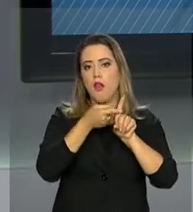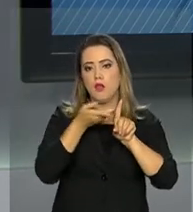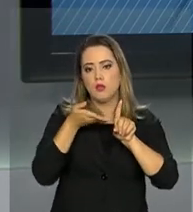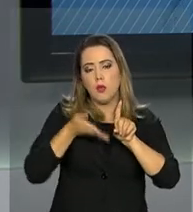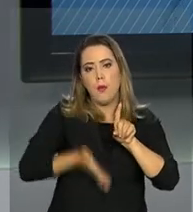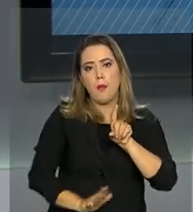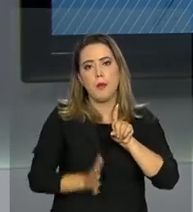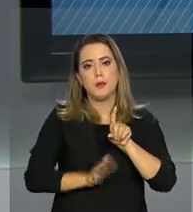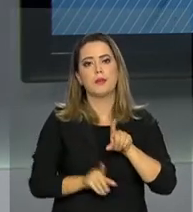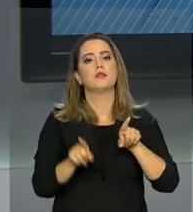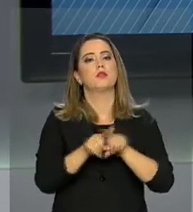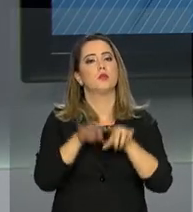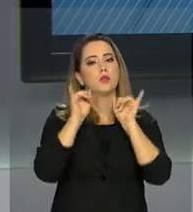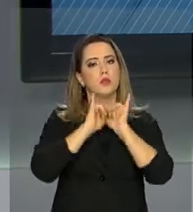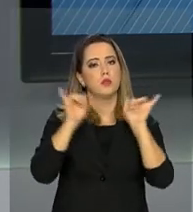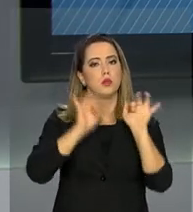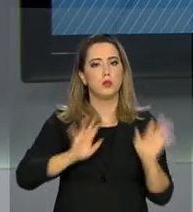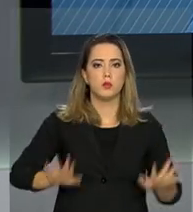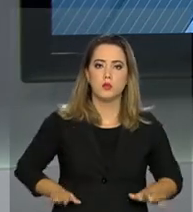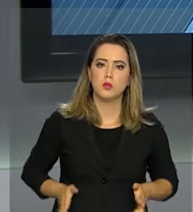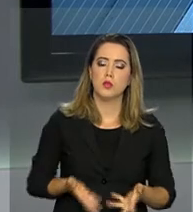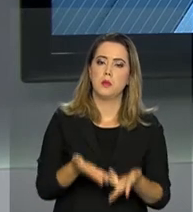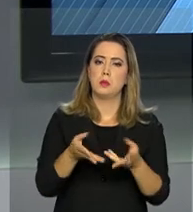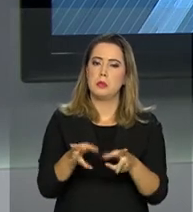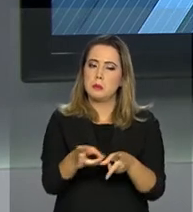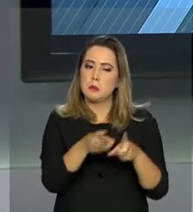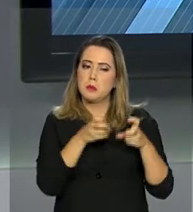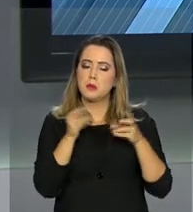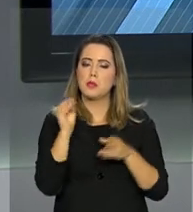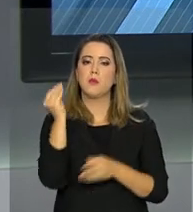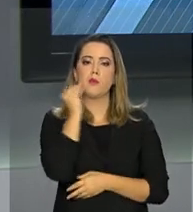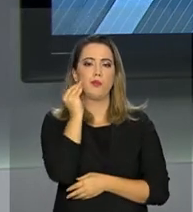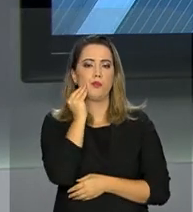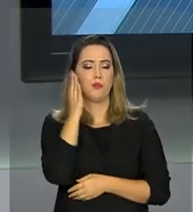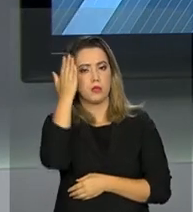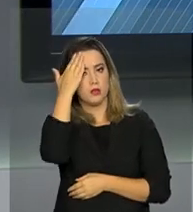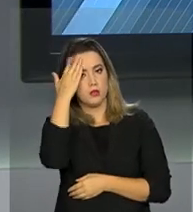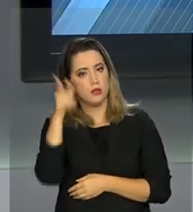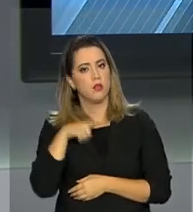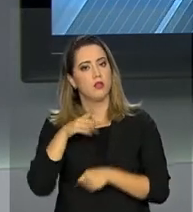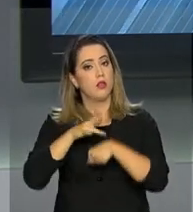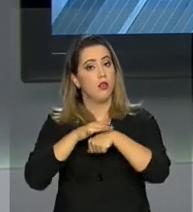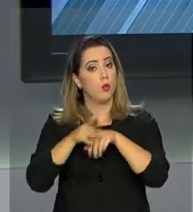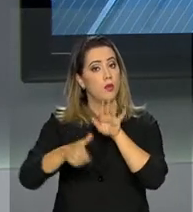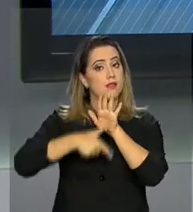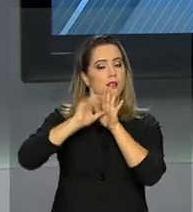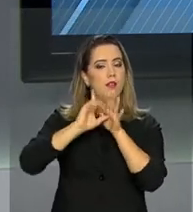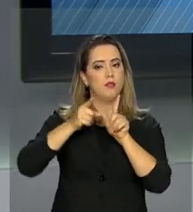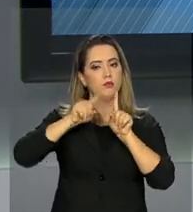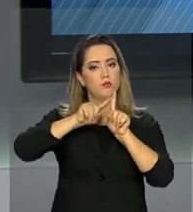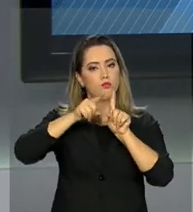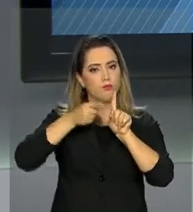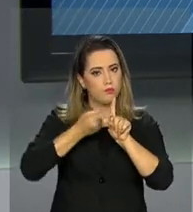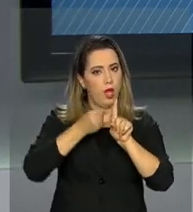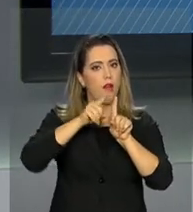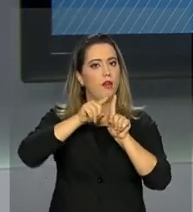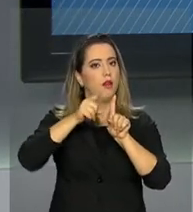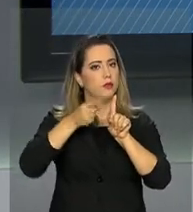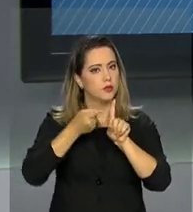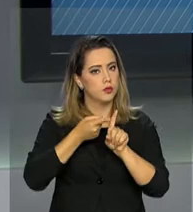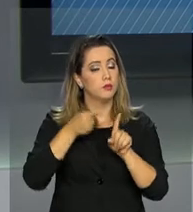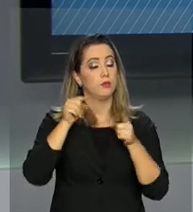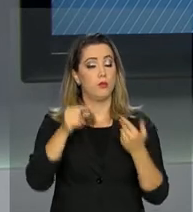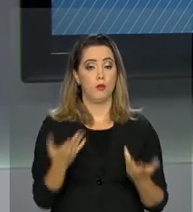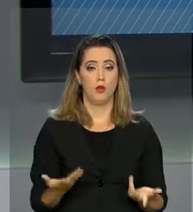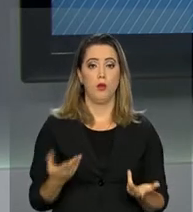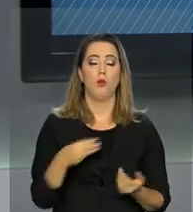também foi lançada uma campanha para incentivar o diagnóstico precoce nas gestantes o ministro da saúde ricardo barros ressalta que o